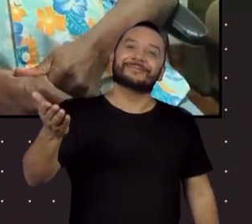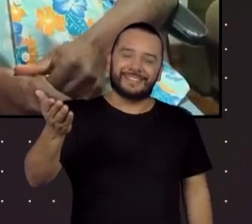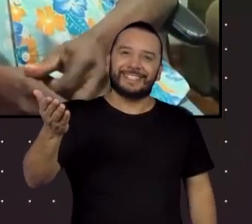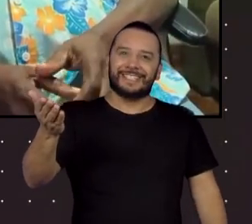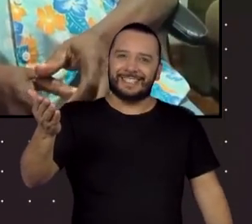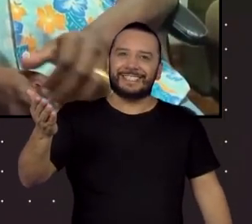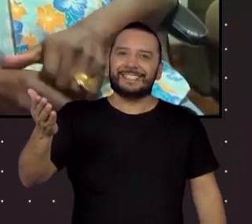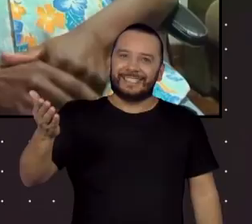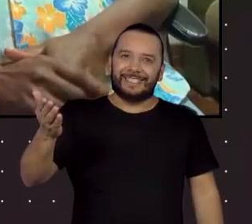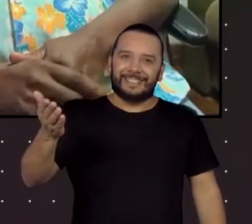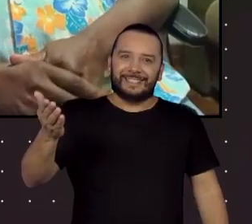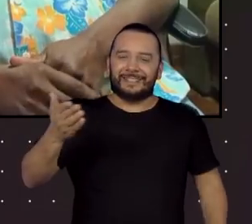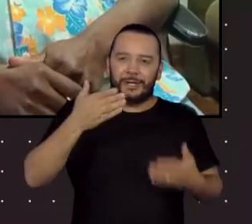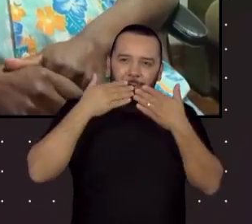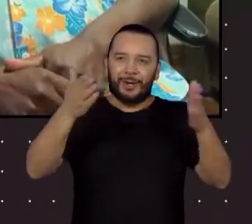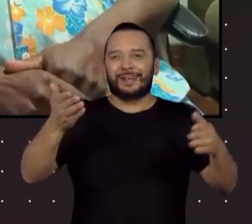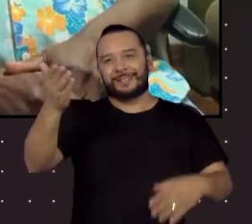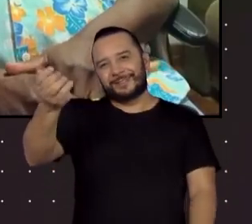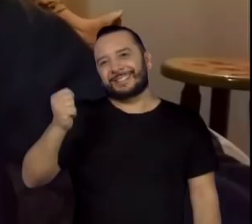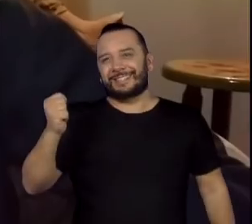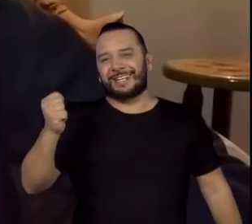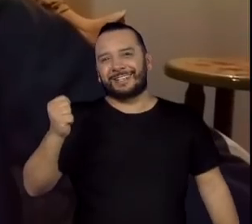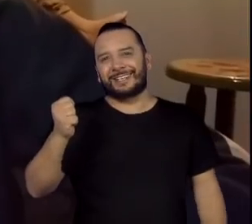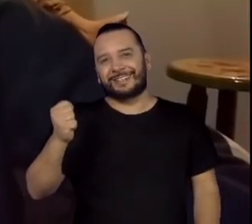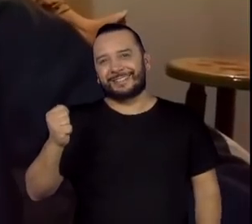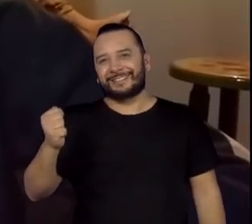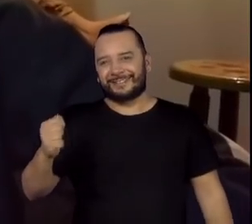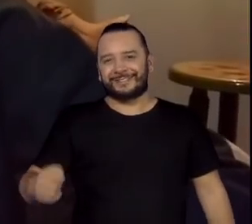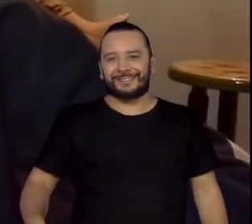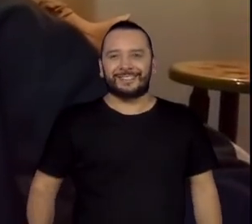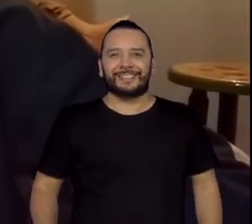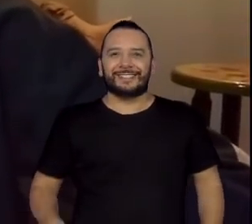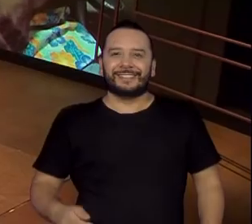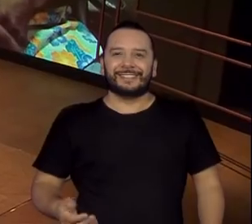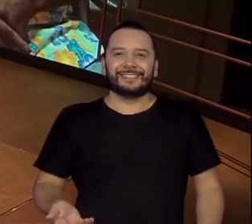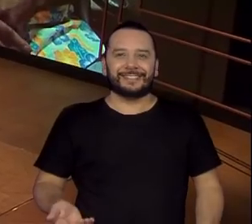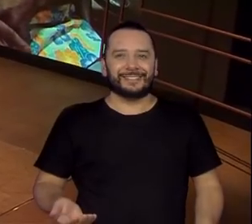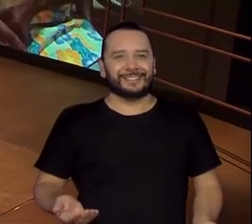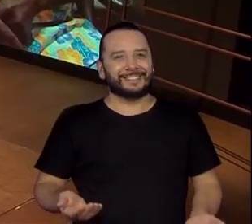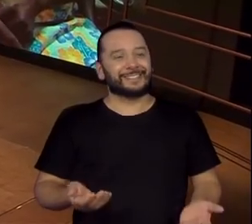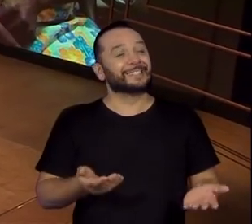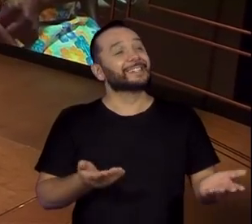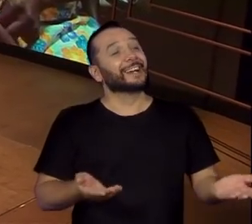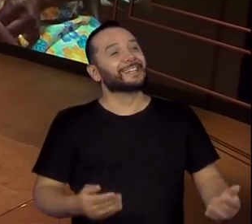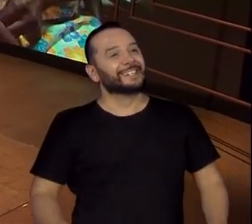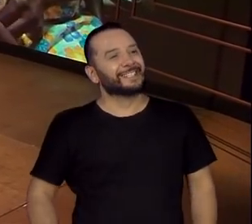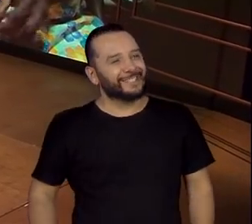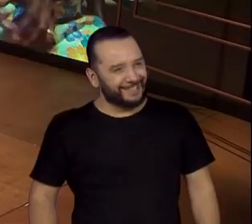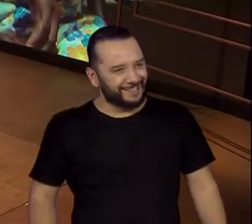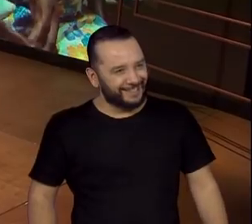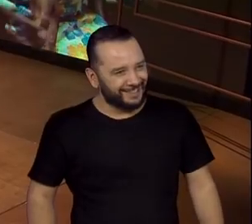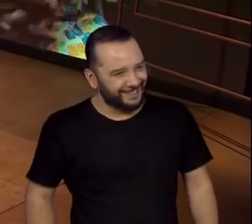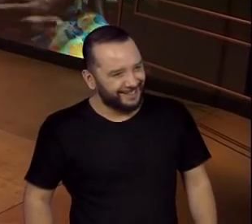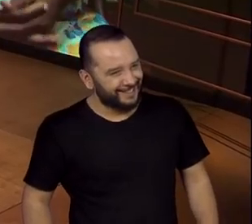Dom, um beijo grande pra você. E aí, Sean Connery?